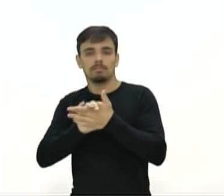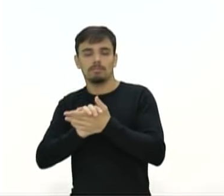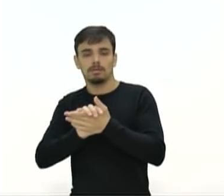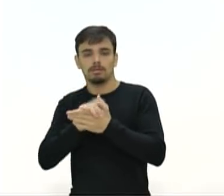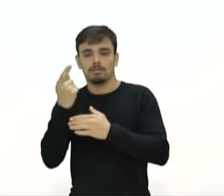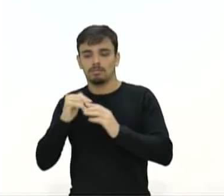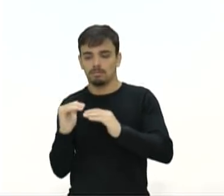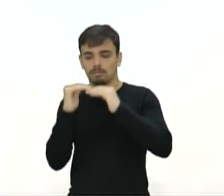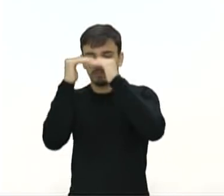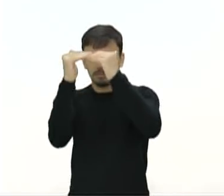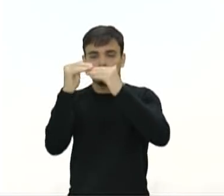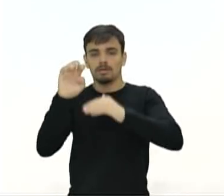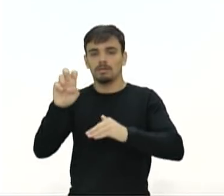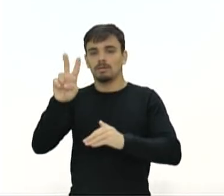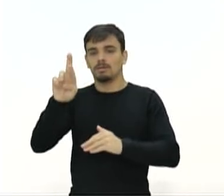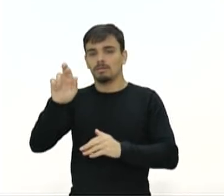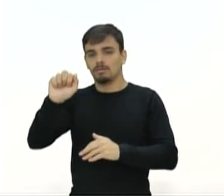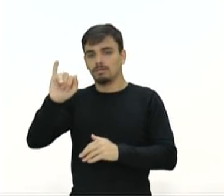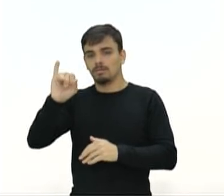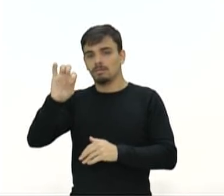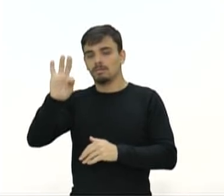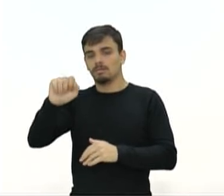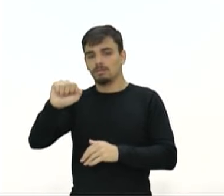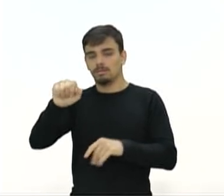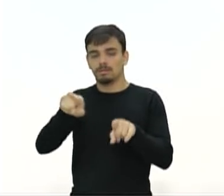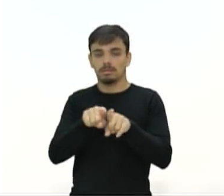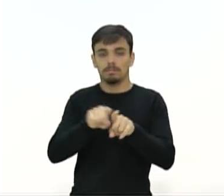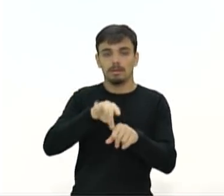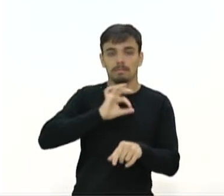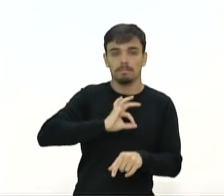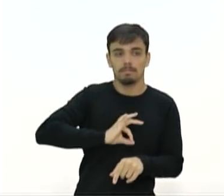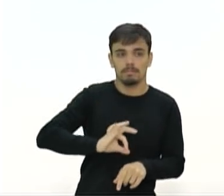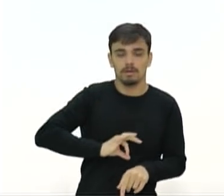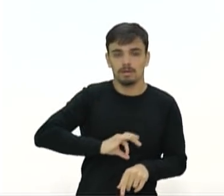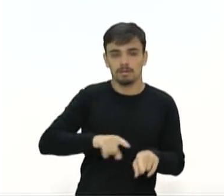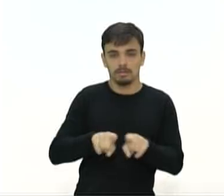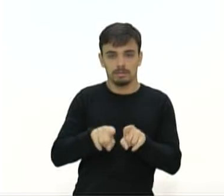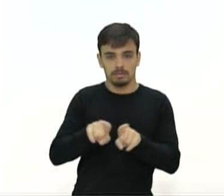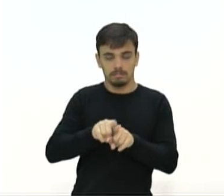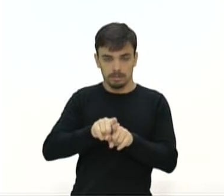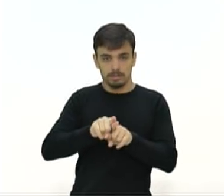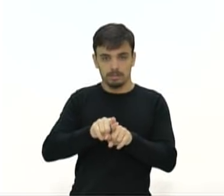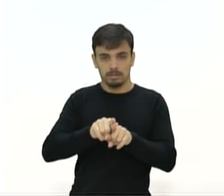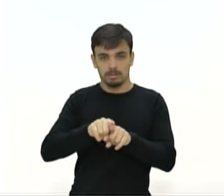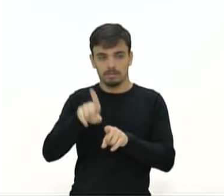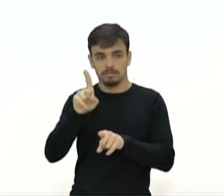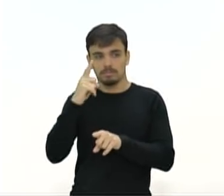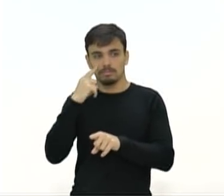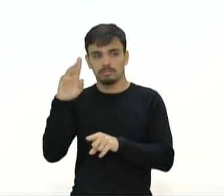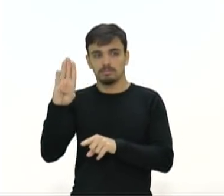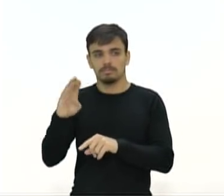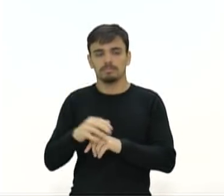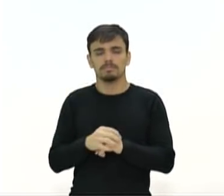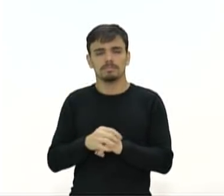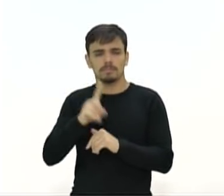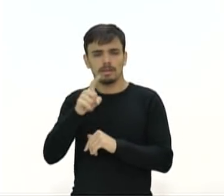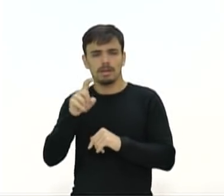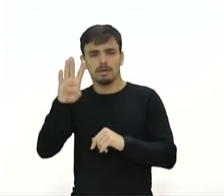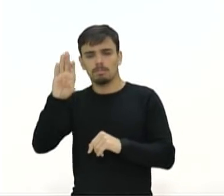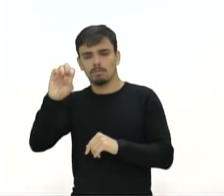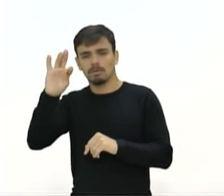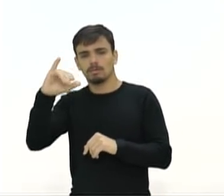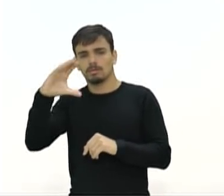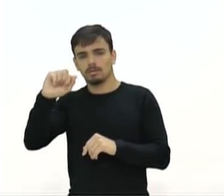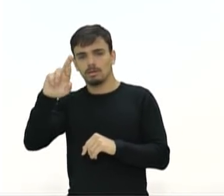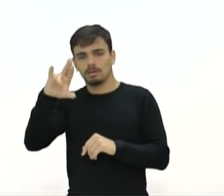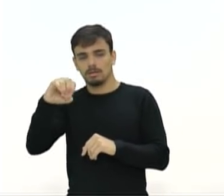nobre, né, a Dona Evarista, o padre Lopes, que é o vigário da cidade, Crispim Soares, que é um boticário, um farmacêutico da